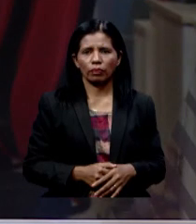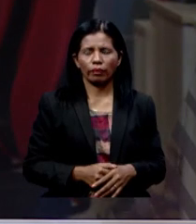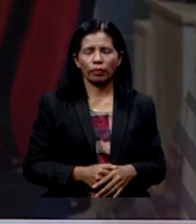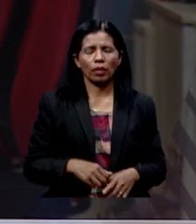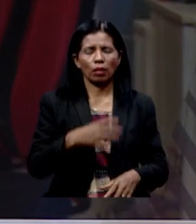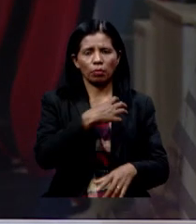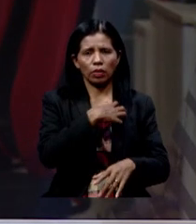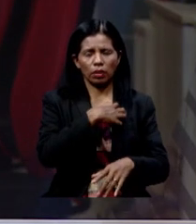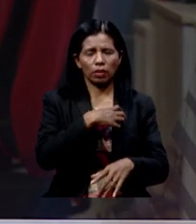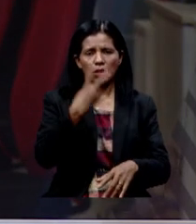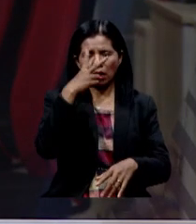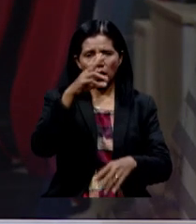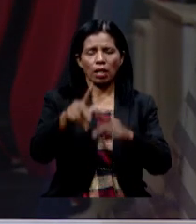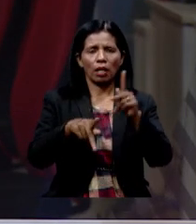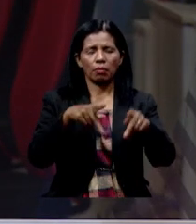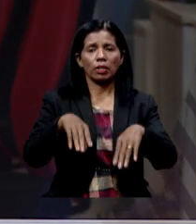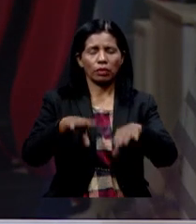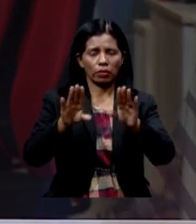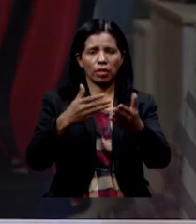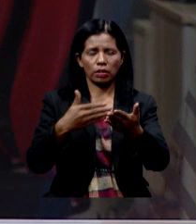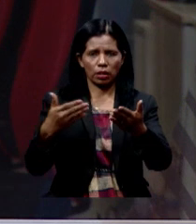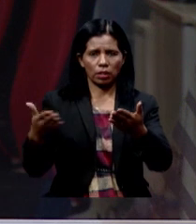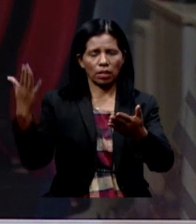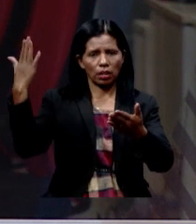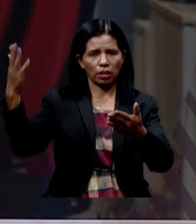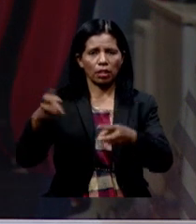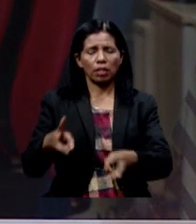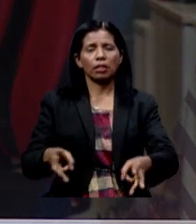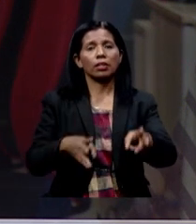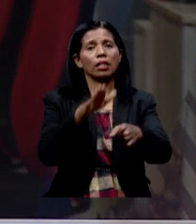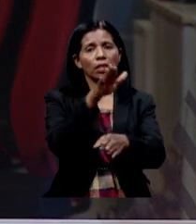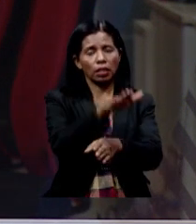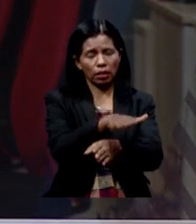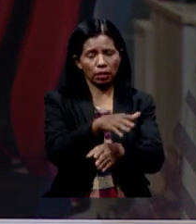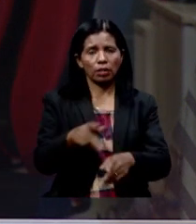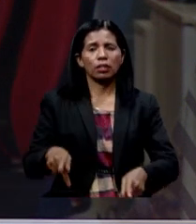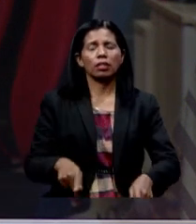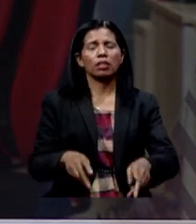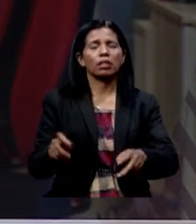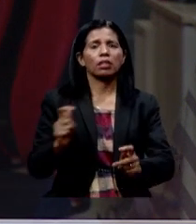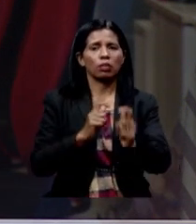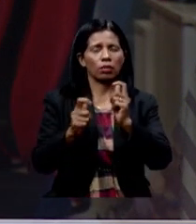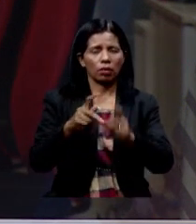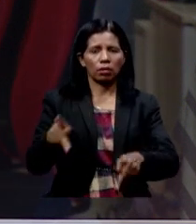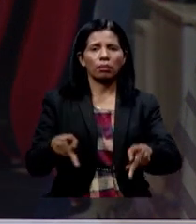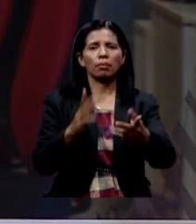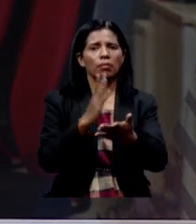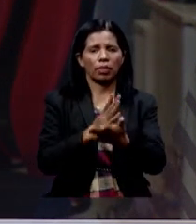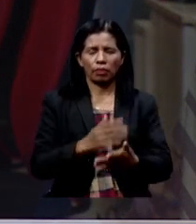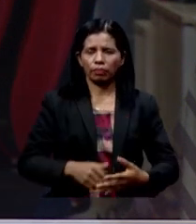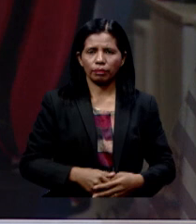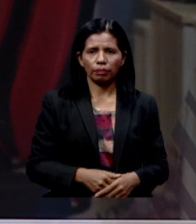Penitelis e a operação ma negociante nebe fansa san e a trotuar leten no transporte nebe para la tirregra.